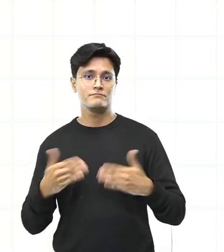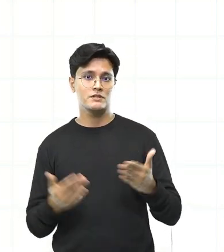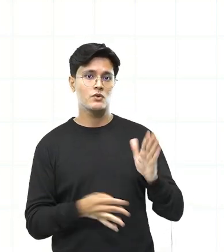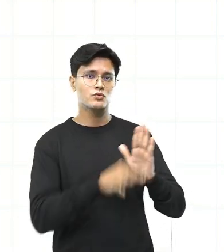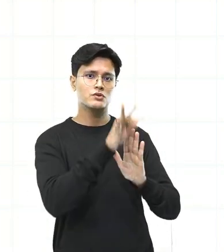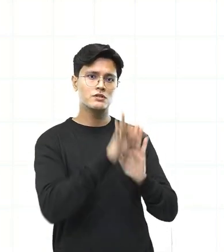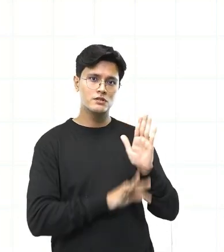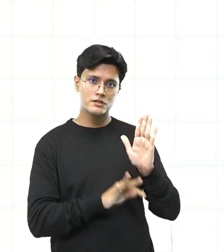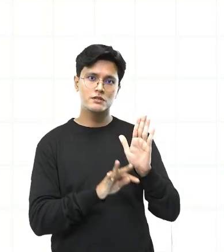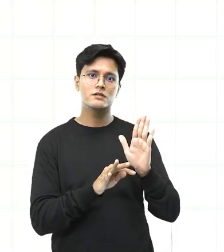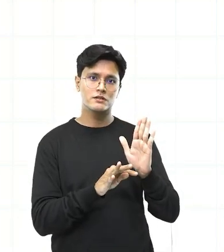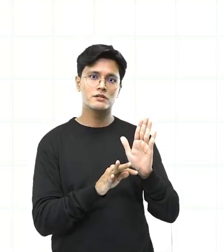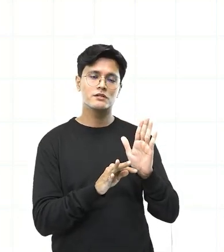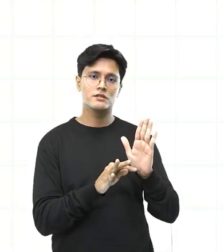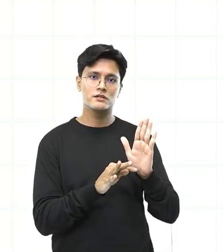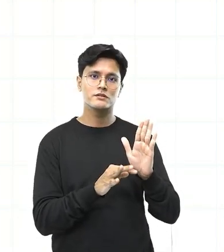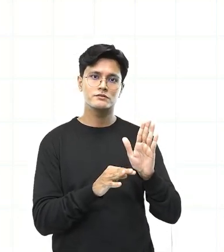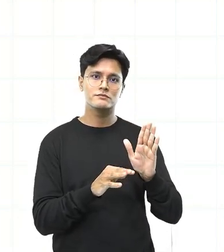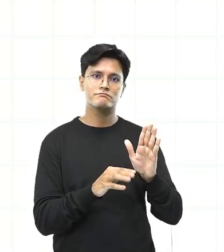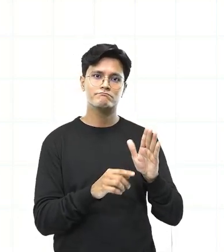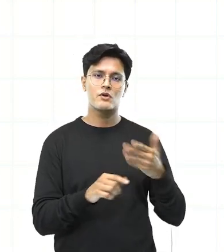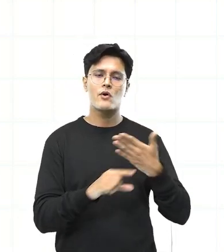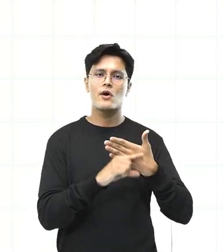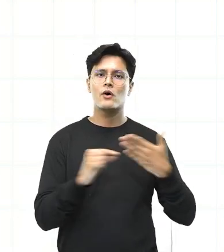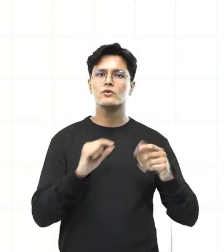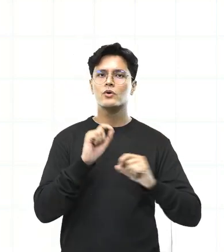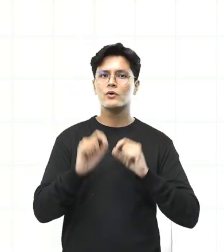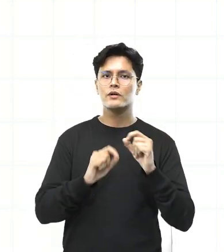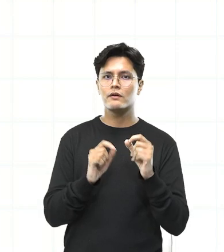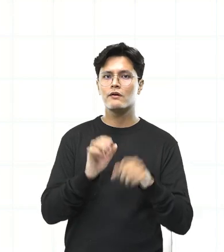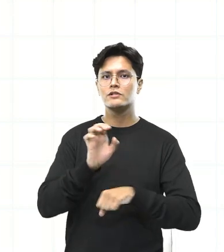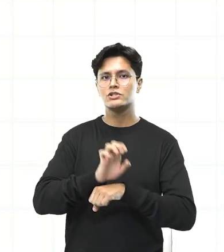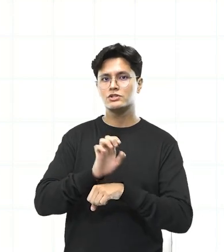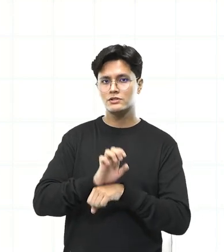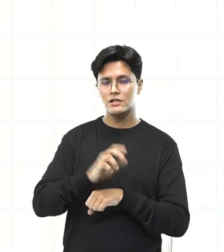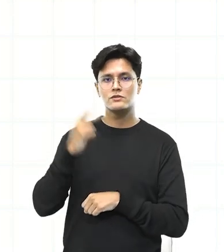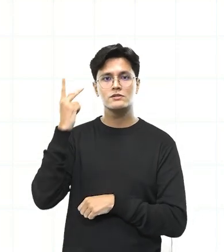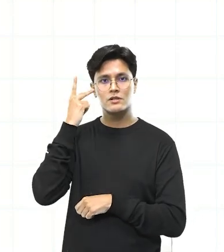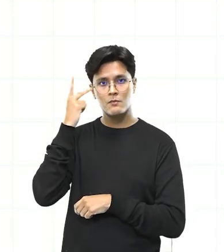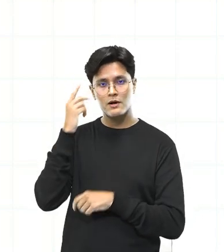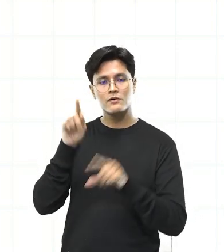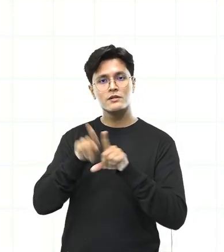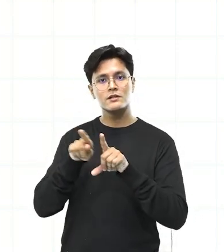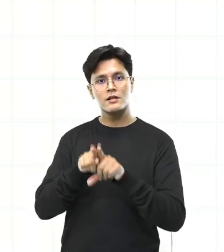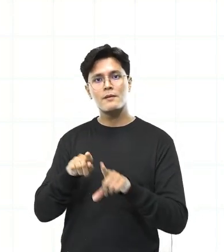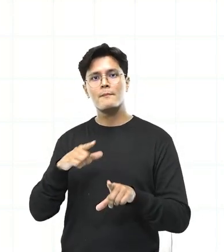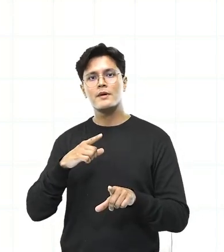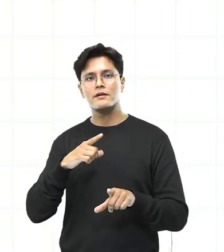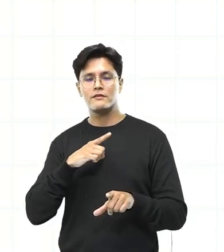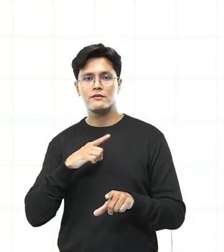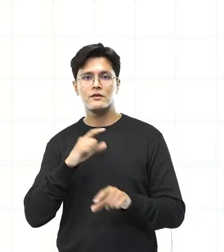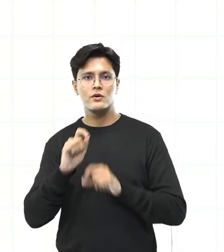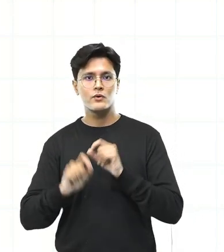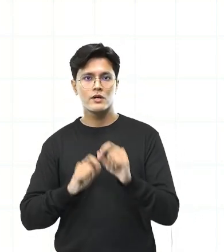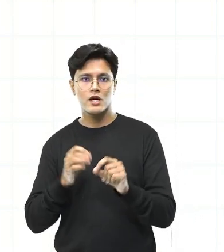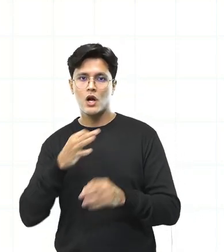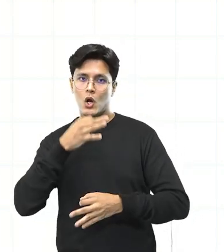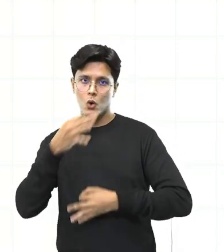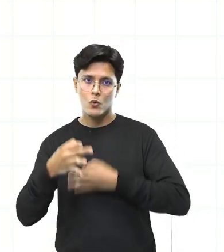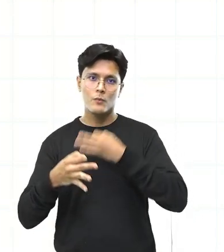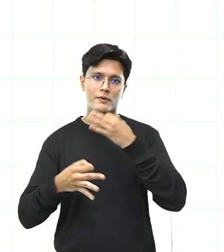lá do estado de São Paulo, né? Do Estadão, e também traz esse texto e os